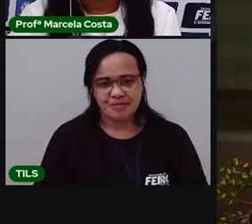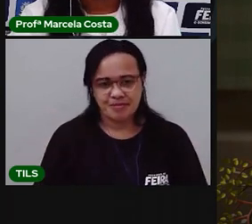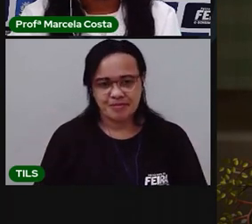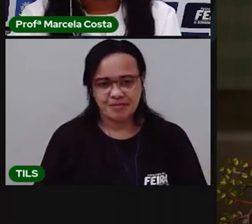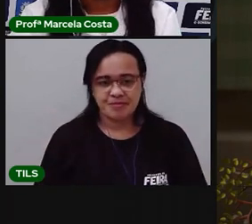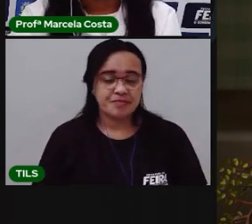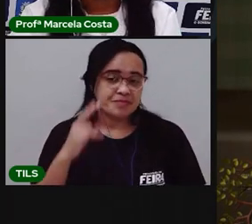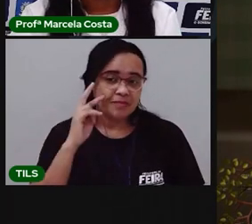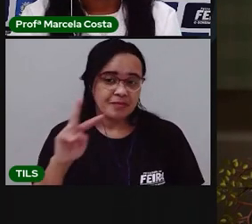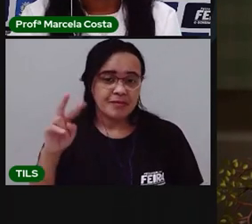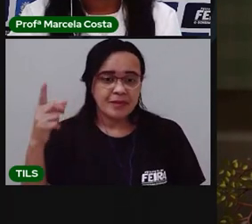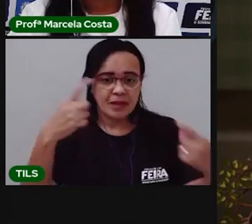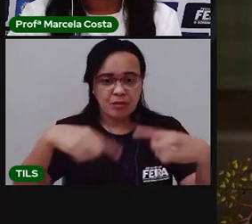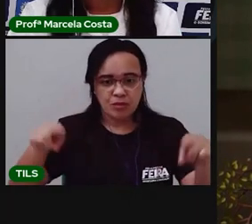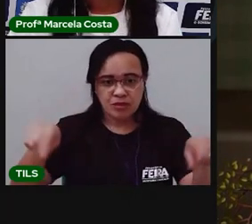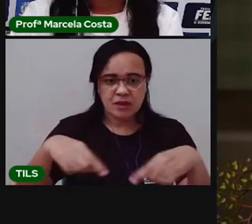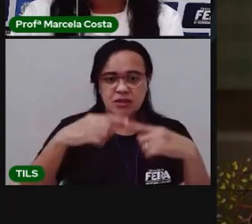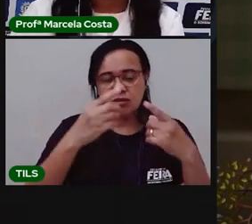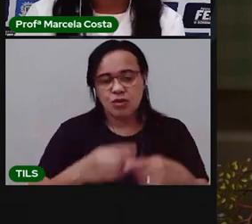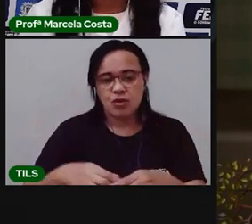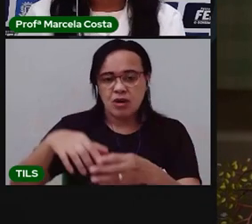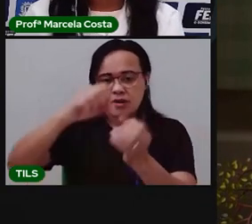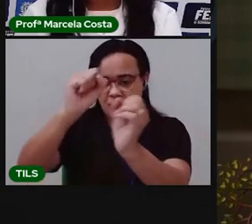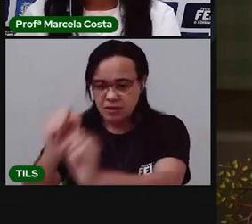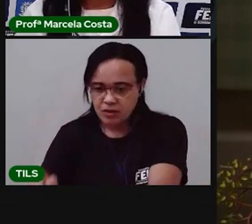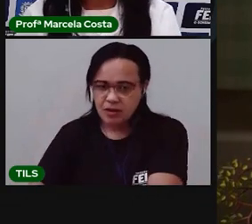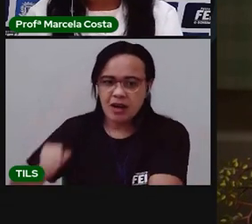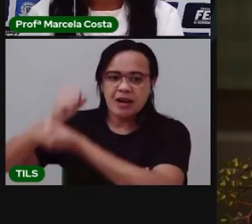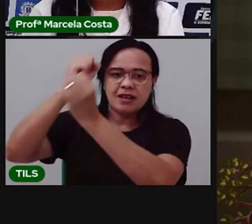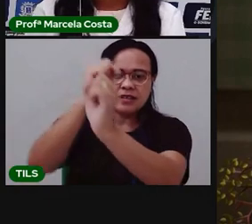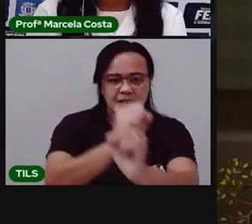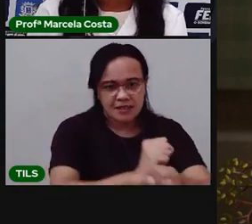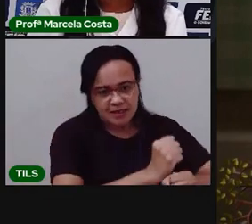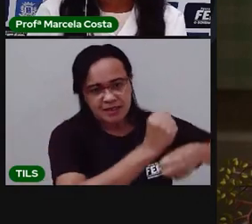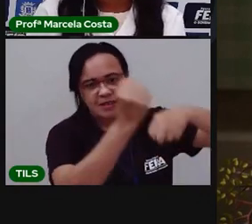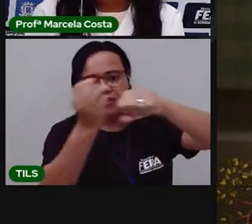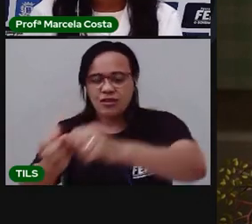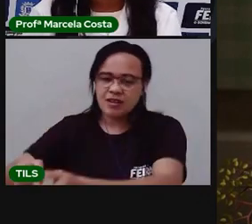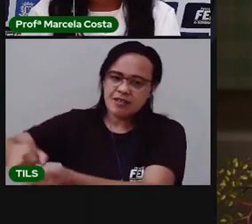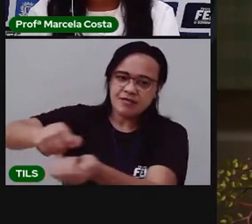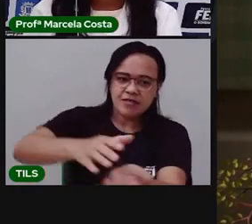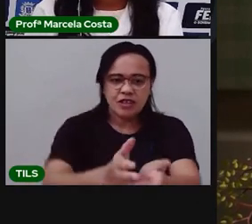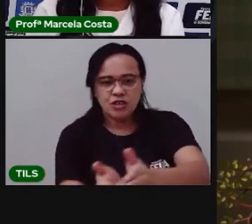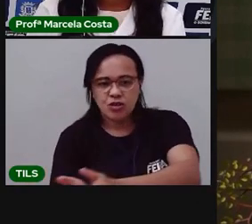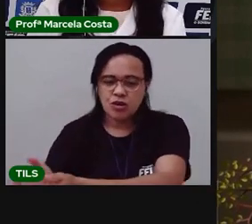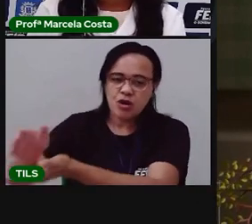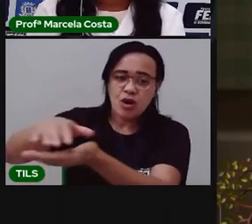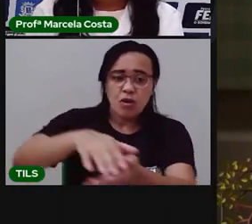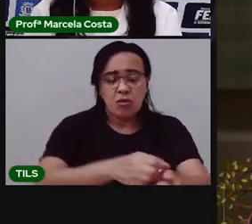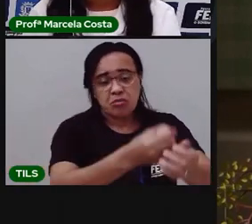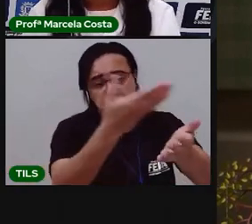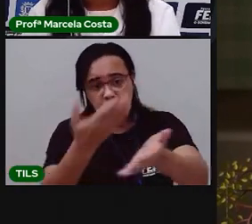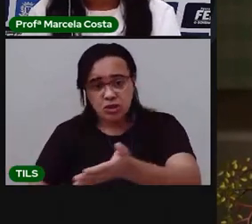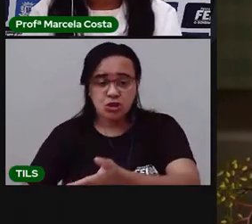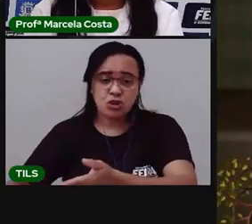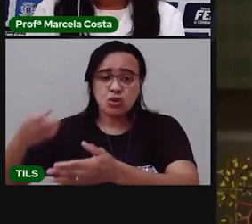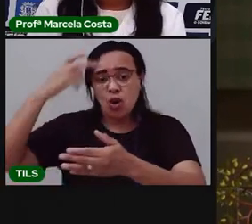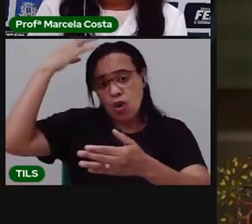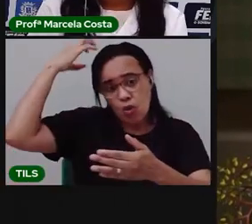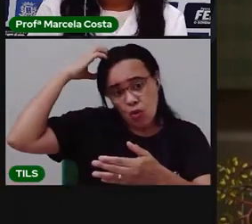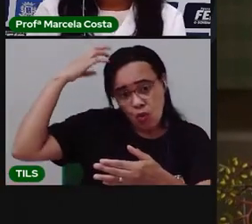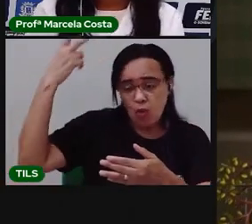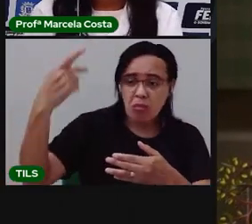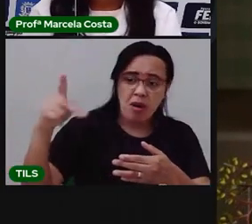Vamos ver a música. A canoa virou, pois deixaram virar. Foi por causa da Maria que